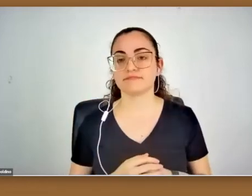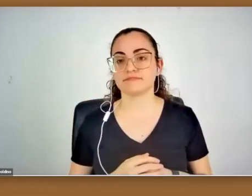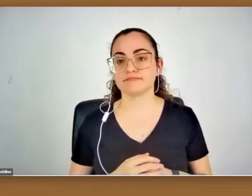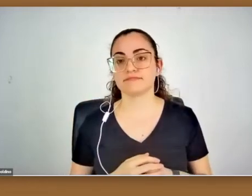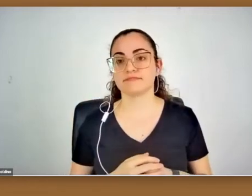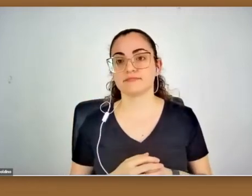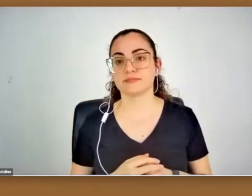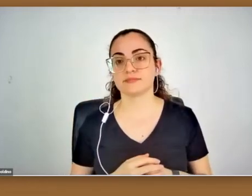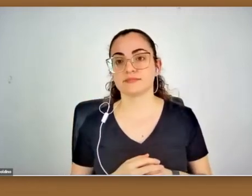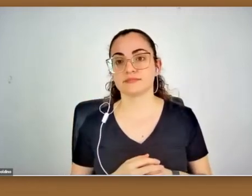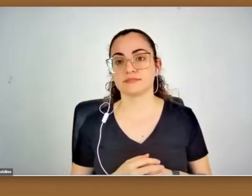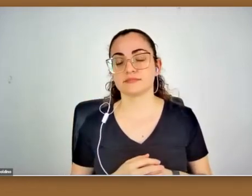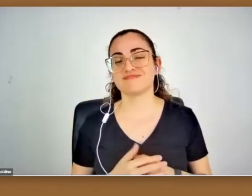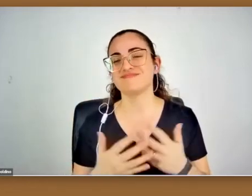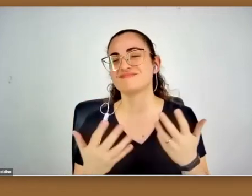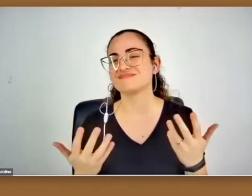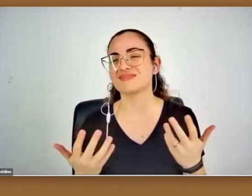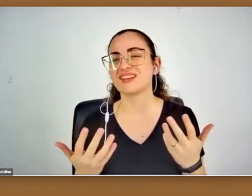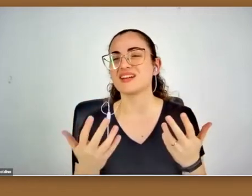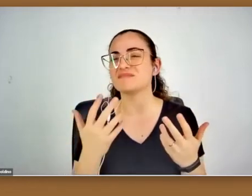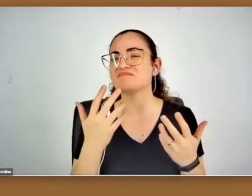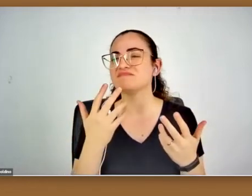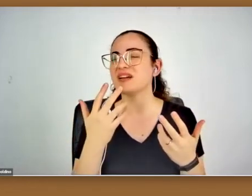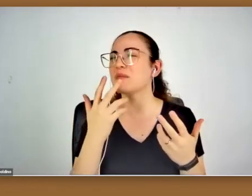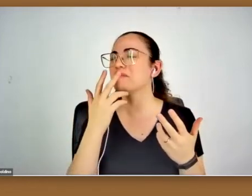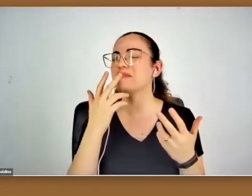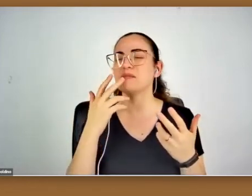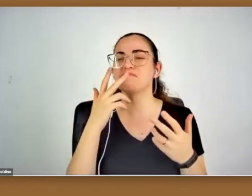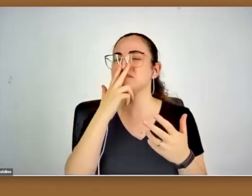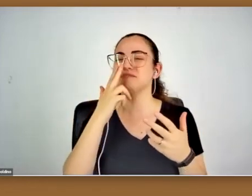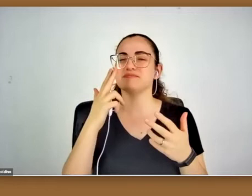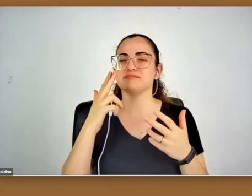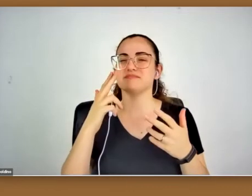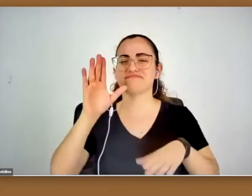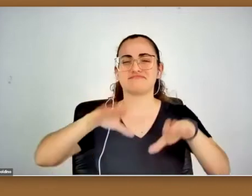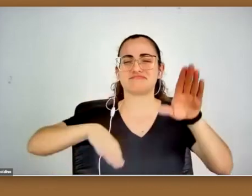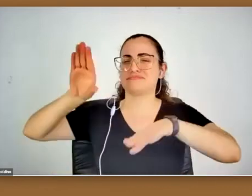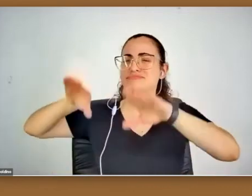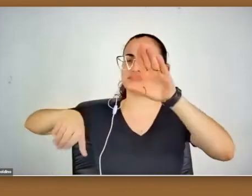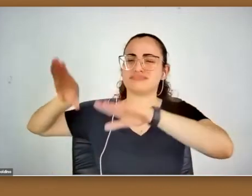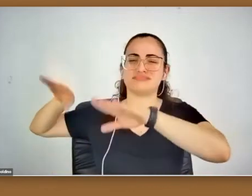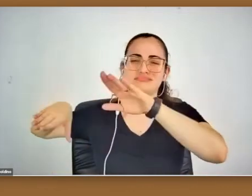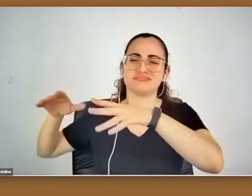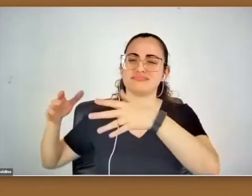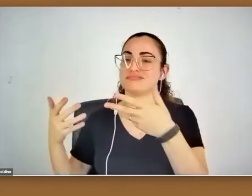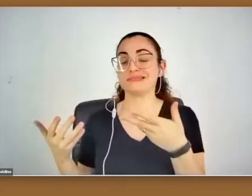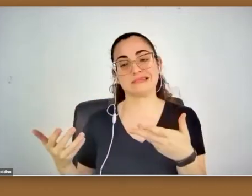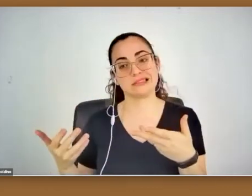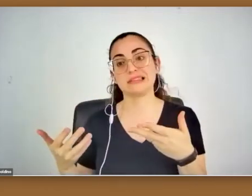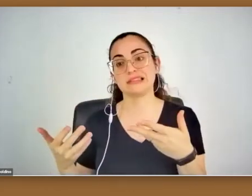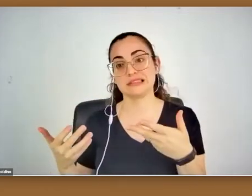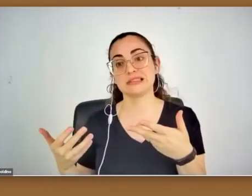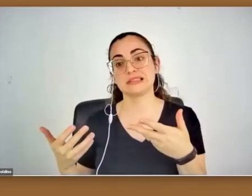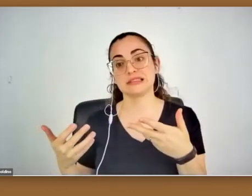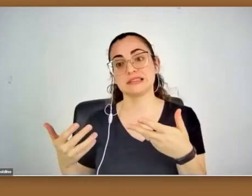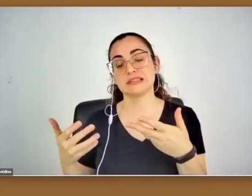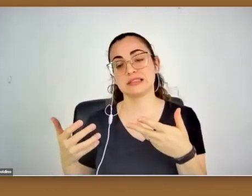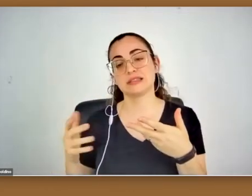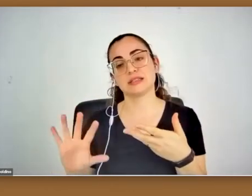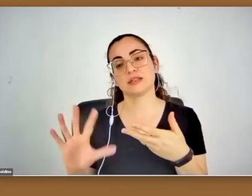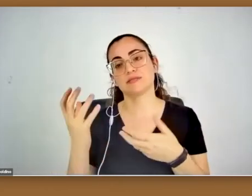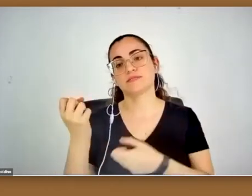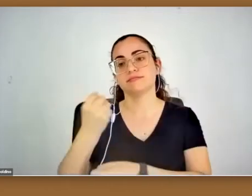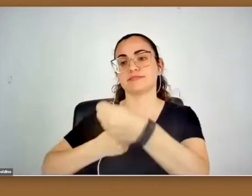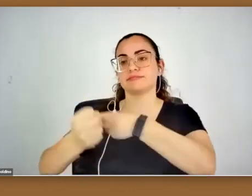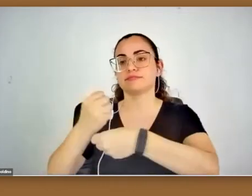pode ter acontecido? O desequilíbrio ambiental é um motivo que pode ter levado ao ressurgimento da febre amarela, tá, no Brasil. E